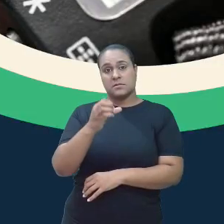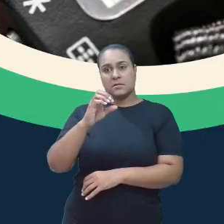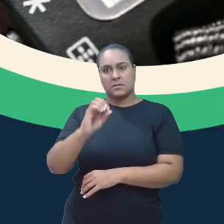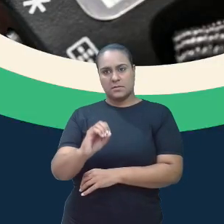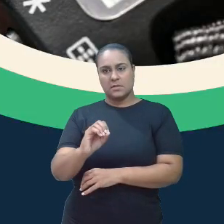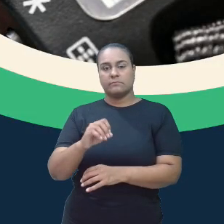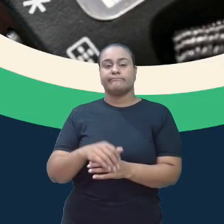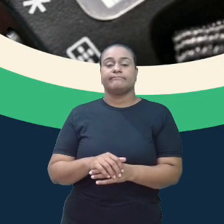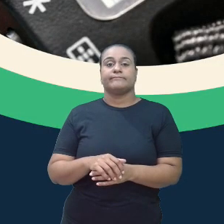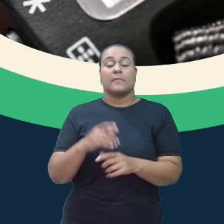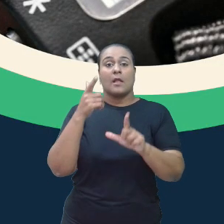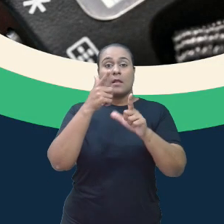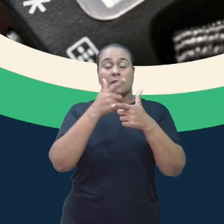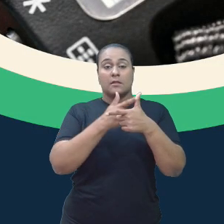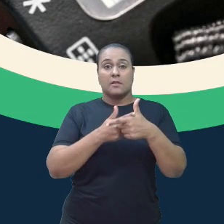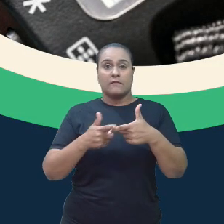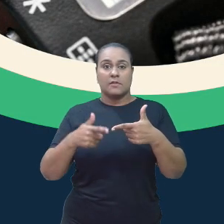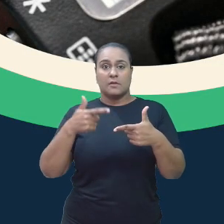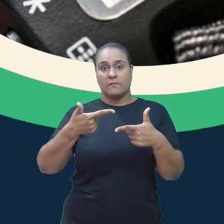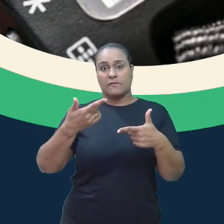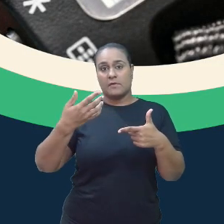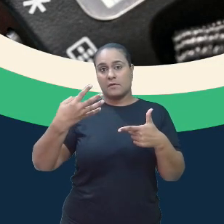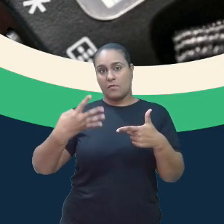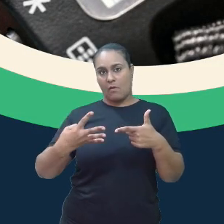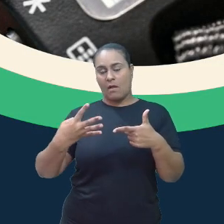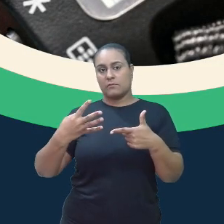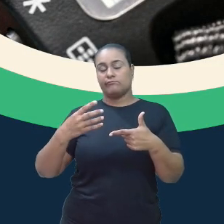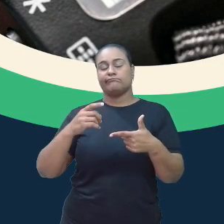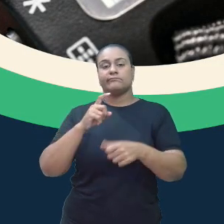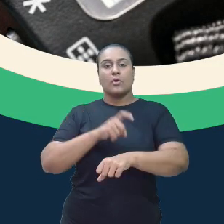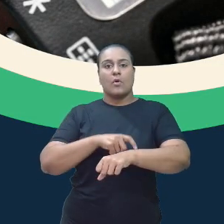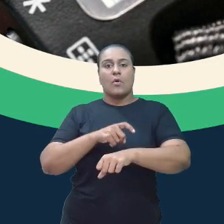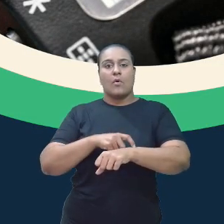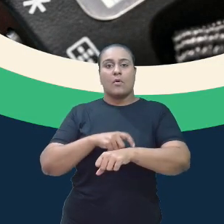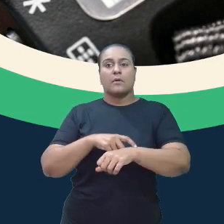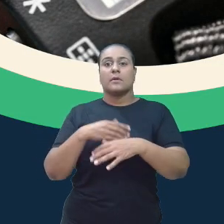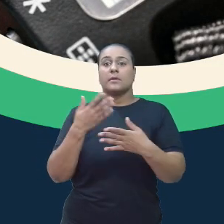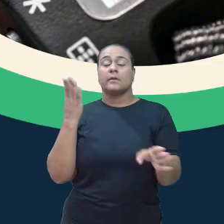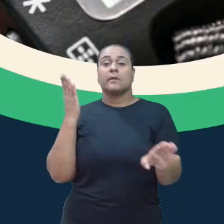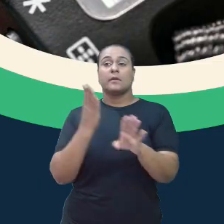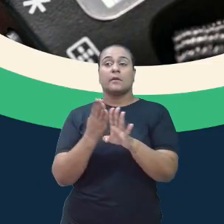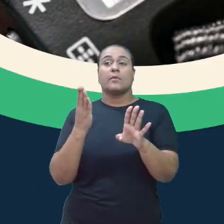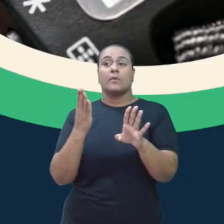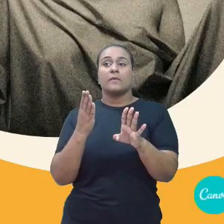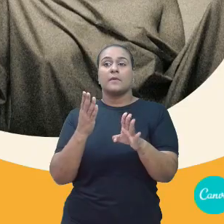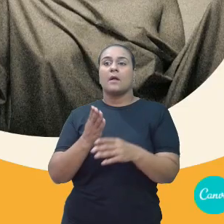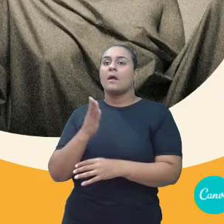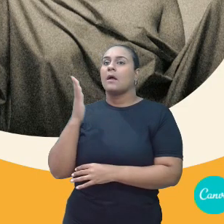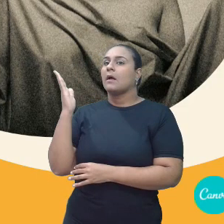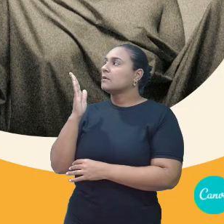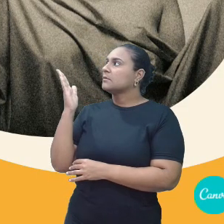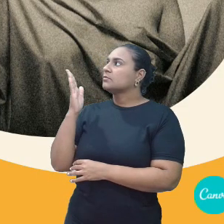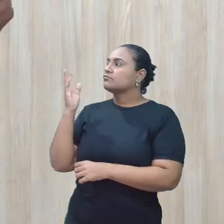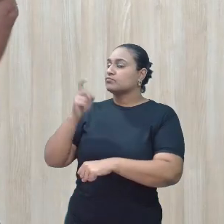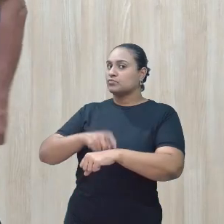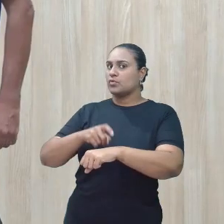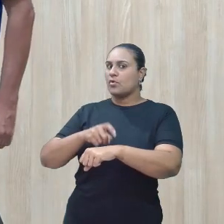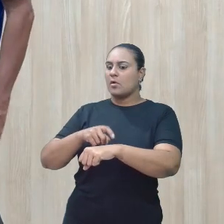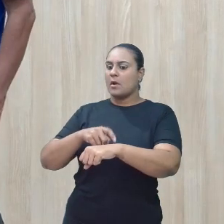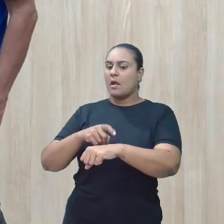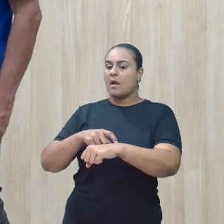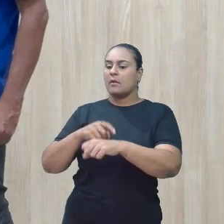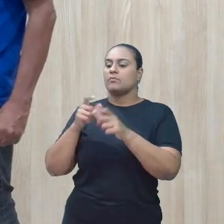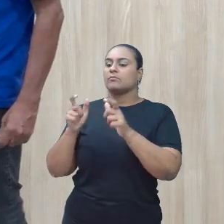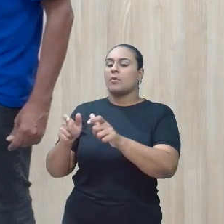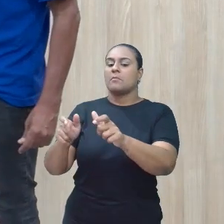Terra, dividiram por 24, que era a hora do dia, e encontraram a questão dos fusos horários,